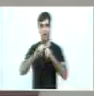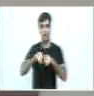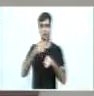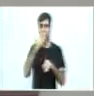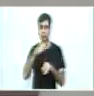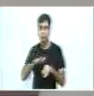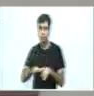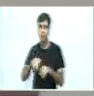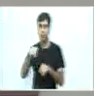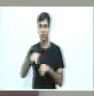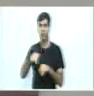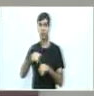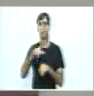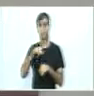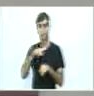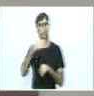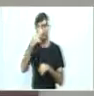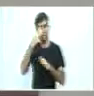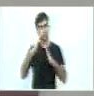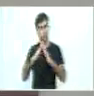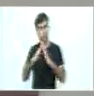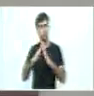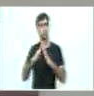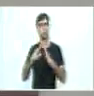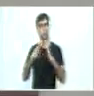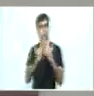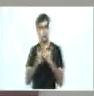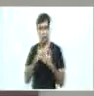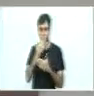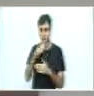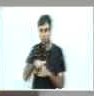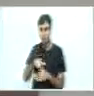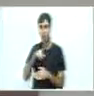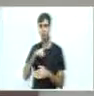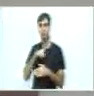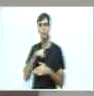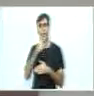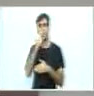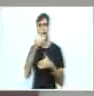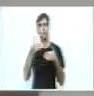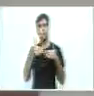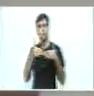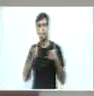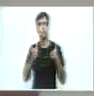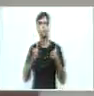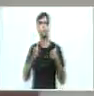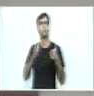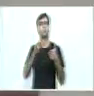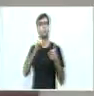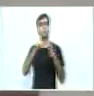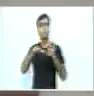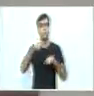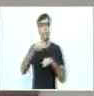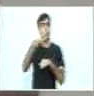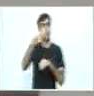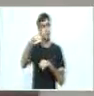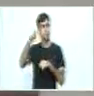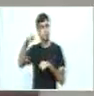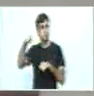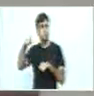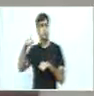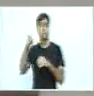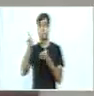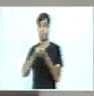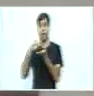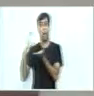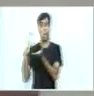infantil. Nós vamos ter uma creche da Proinfância que vai ser inaugurada dentro aí de 3 meses, recurso